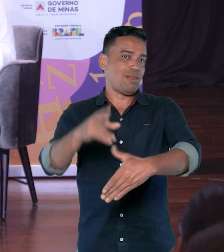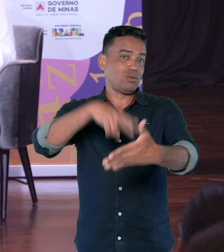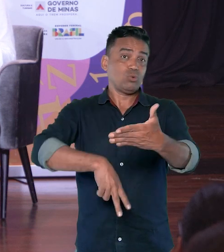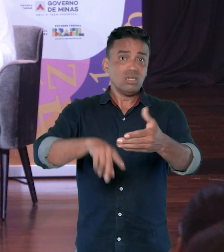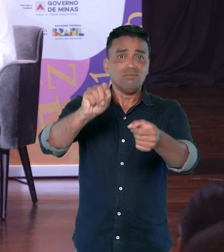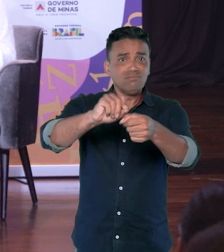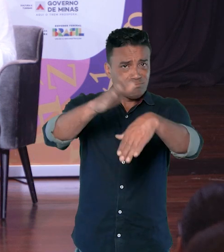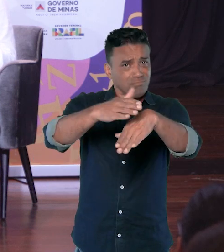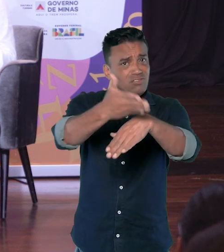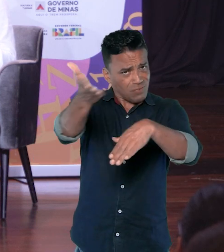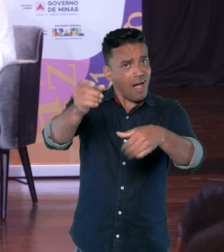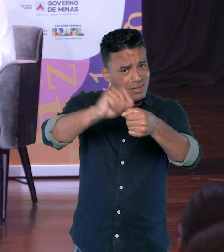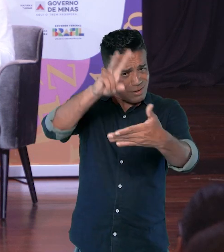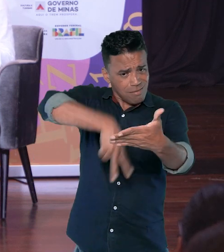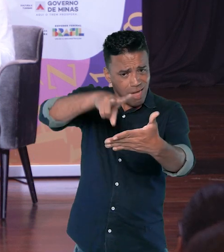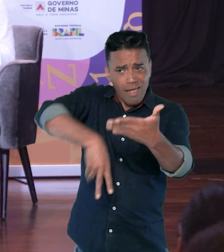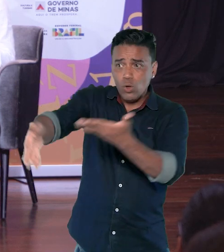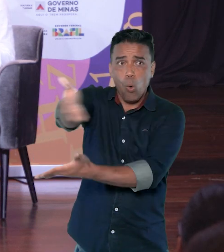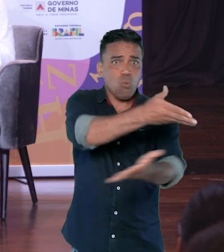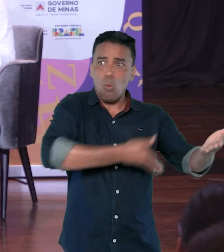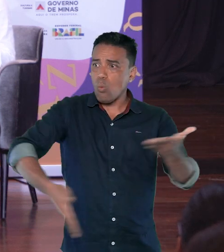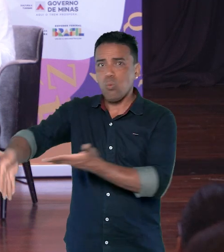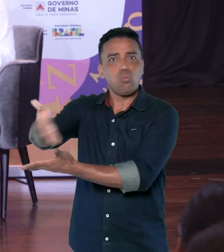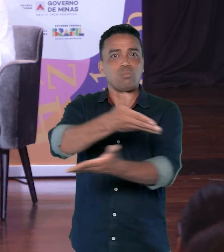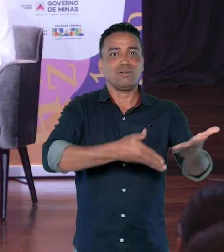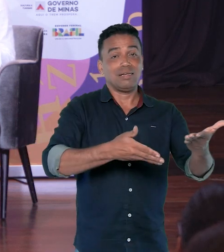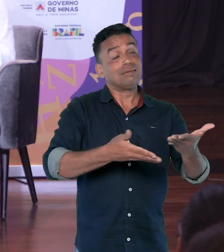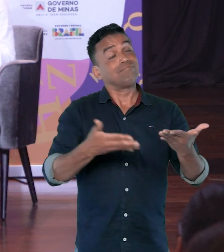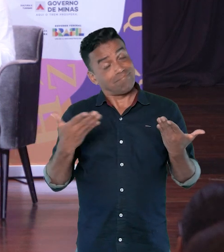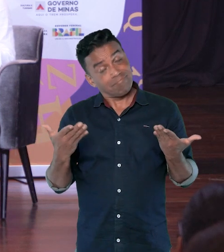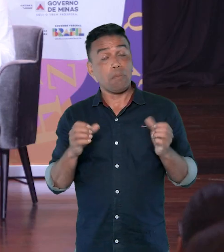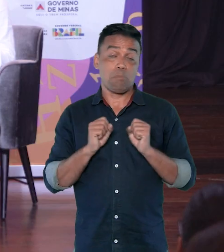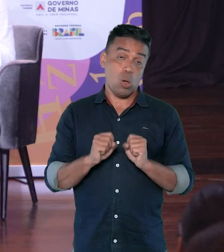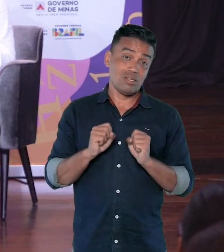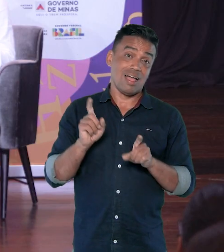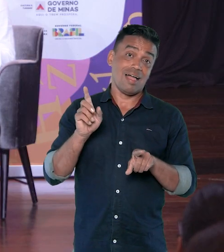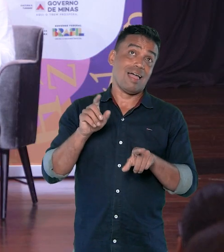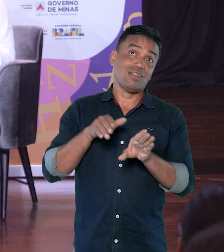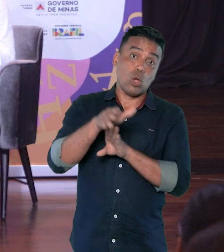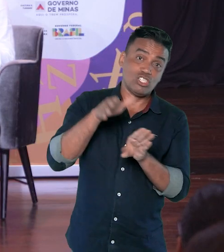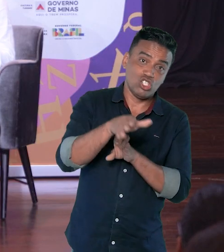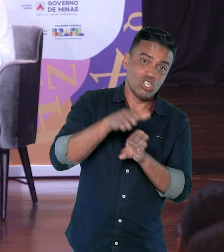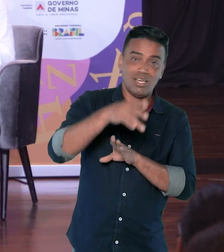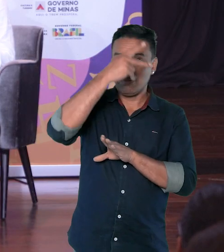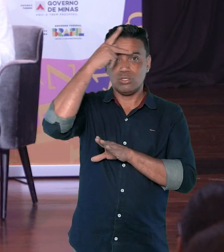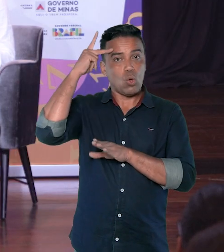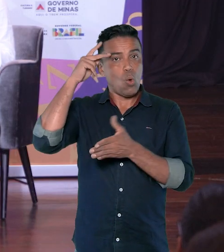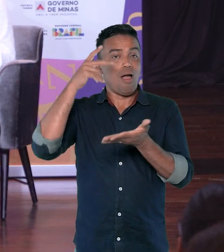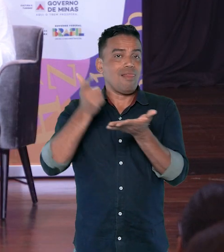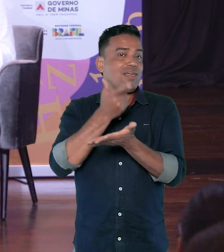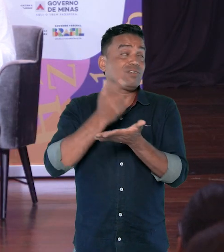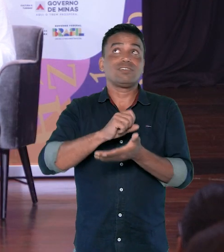isso. Leiam e compartilhem aquilo que vocês leem. Né? Mesmo que vocês indiquem um livro, aquele que você mais